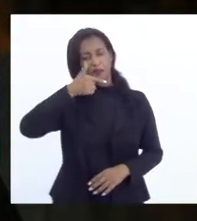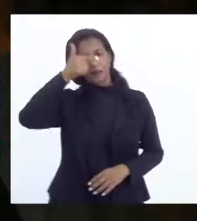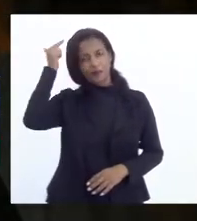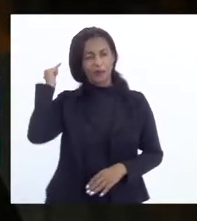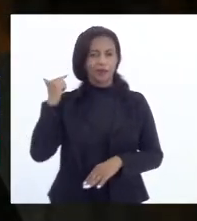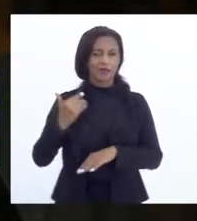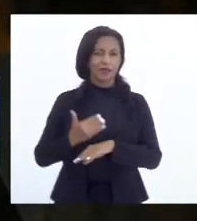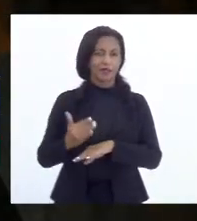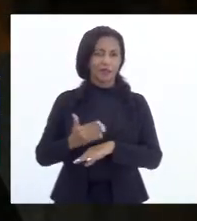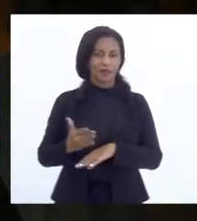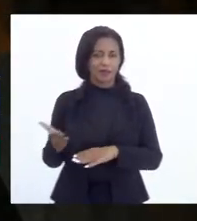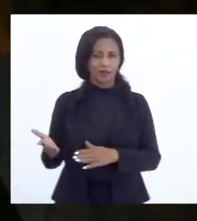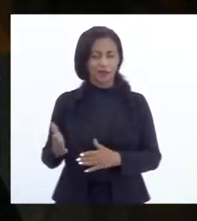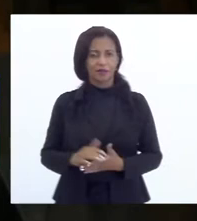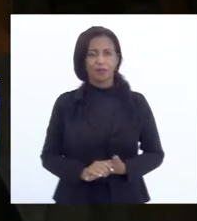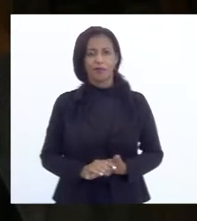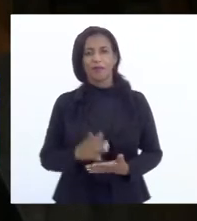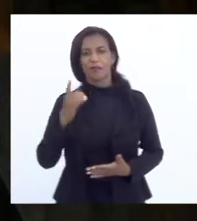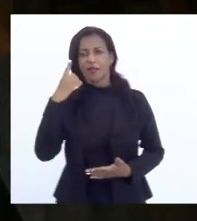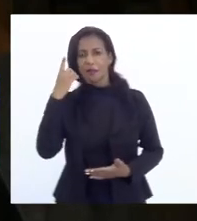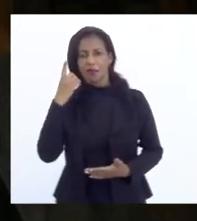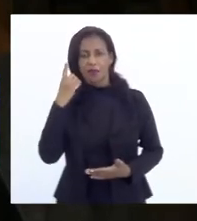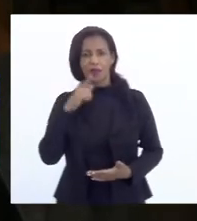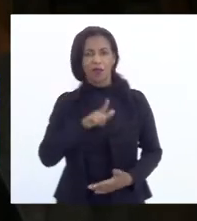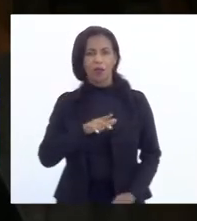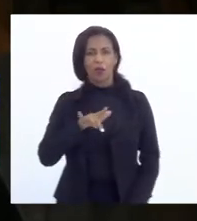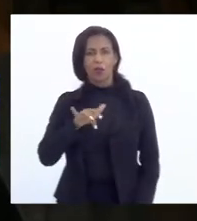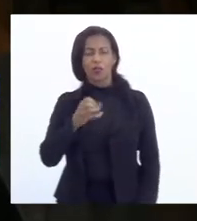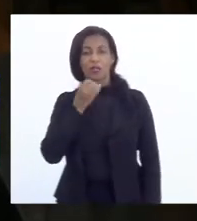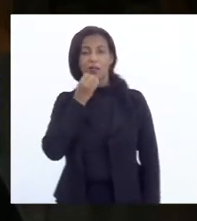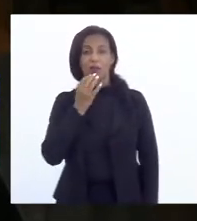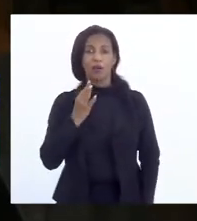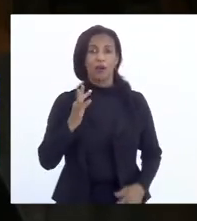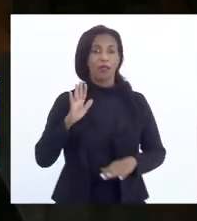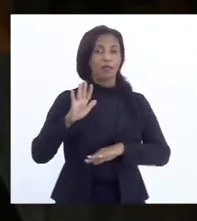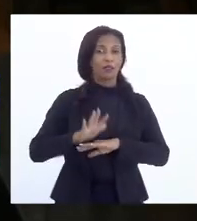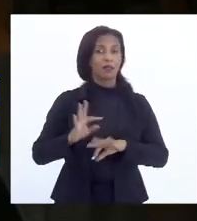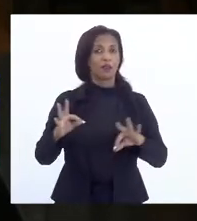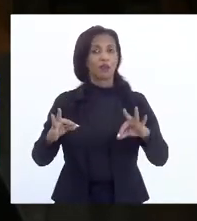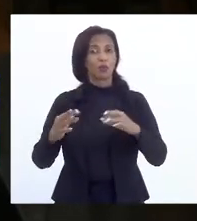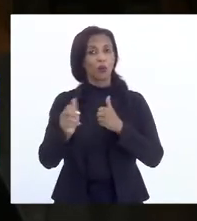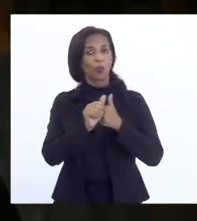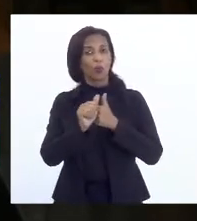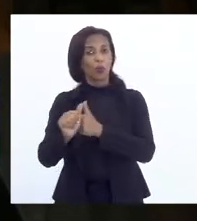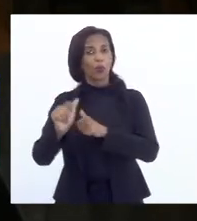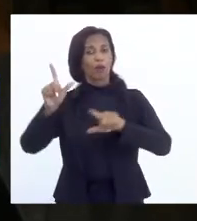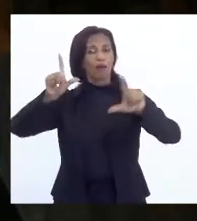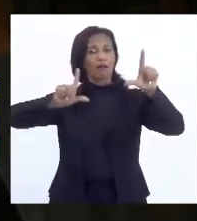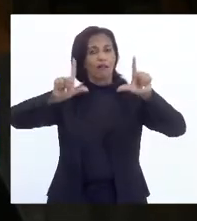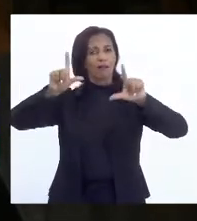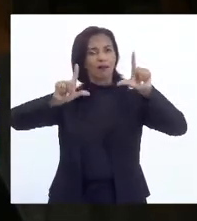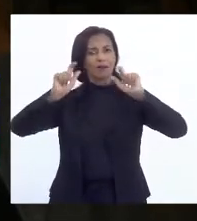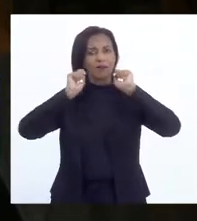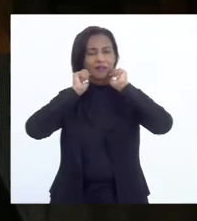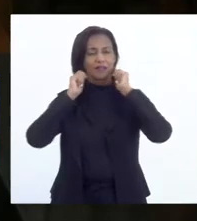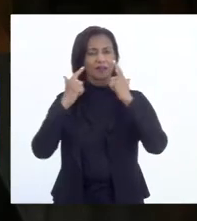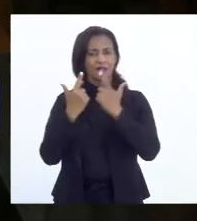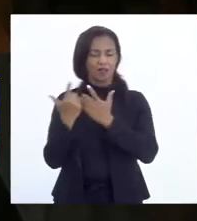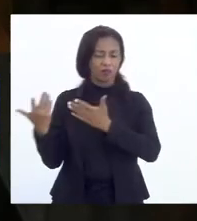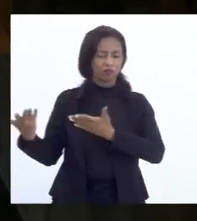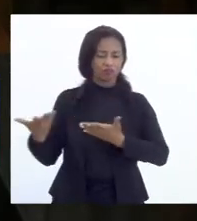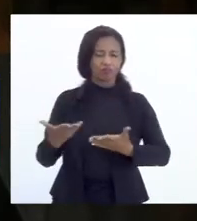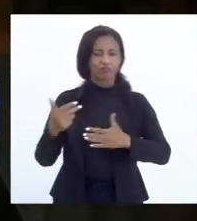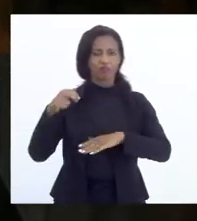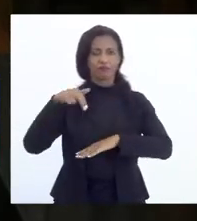dessa sessão. Boa tarde, deputada Lucinha. Boa tarde a todas e todos que nos acompanham pela TV Alerj. Hoje eu vim à